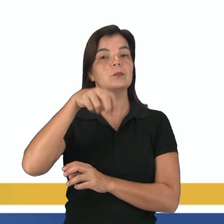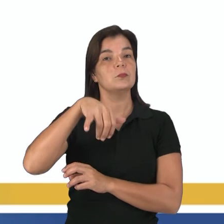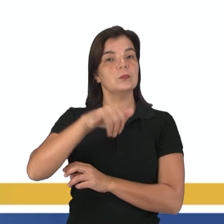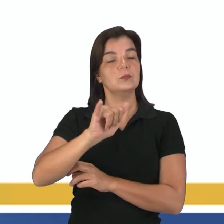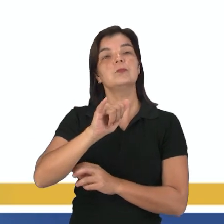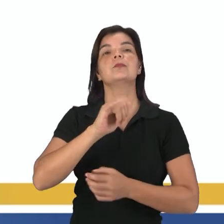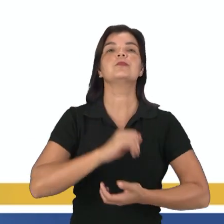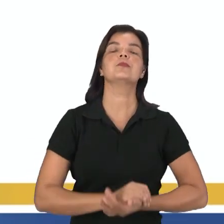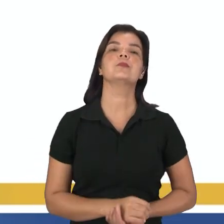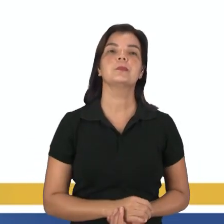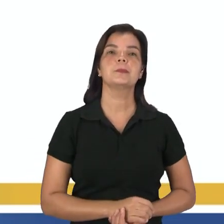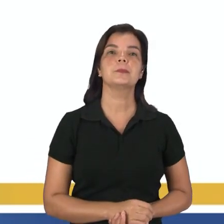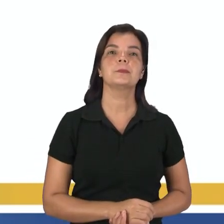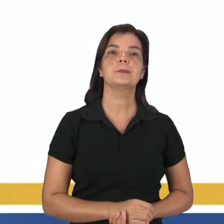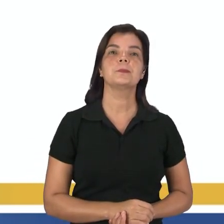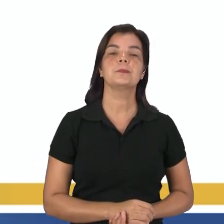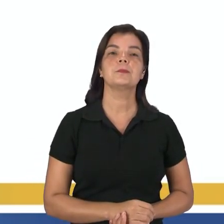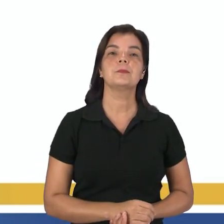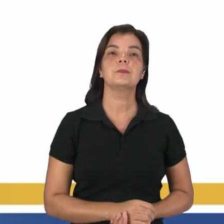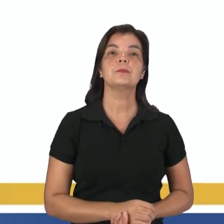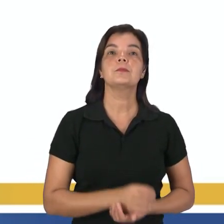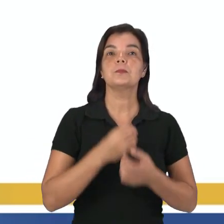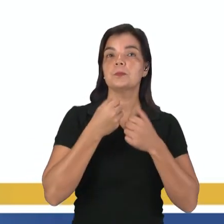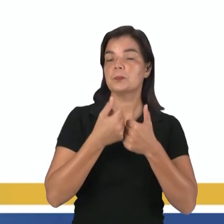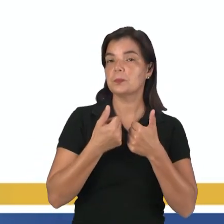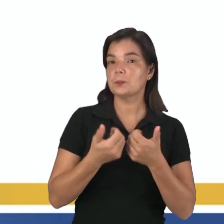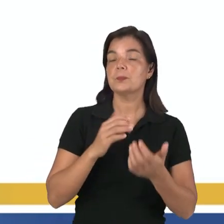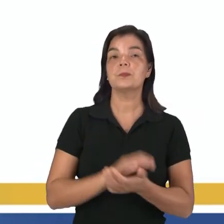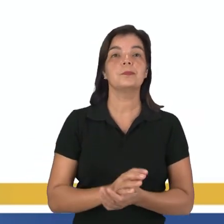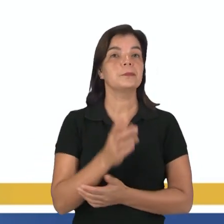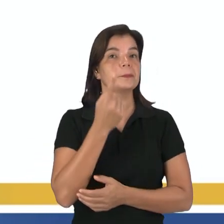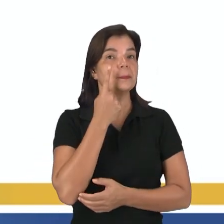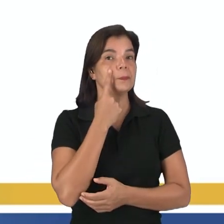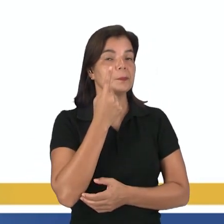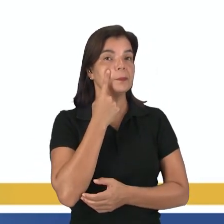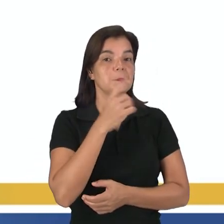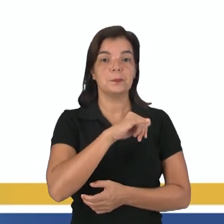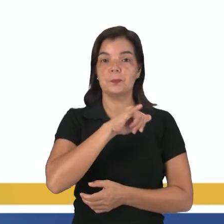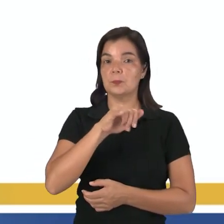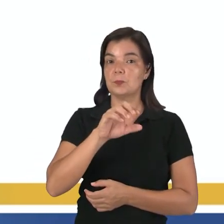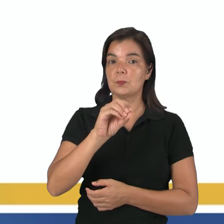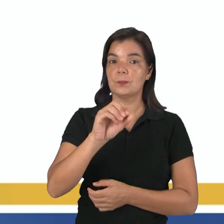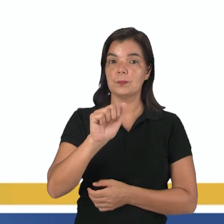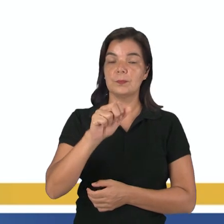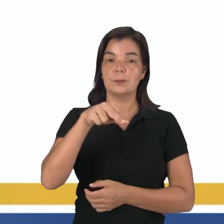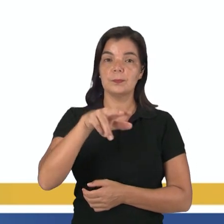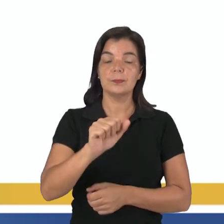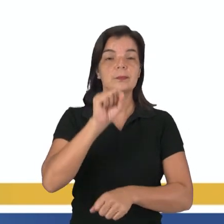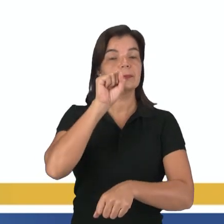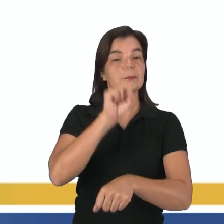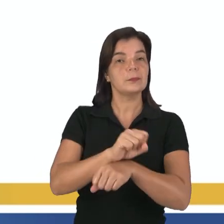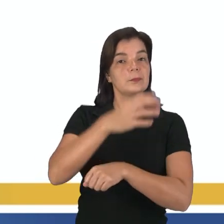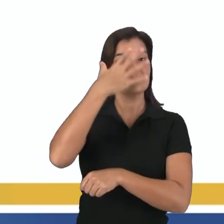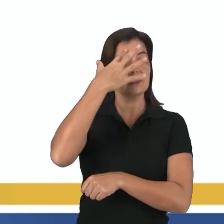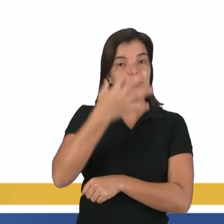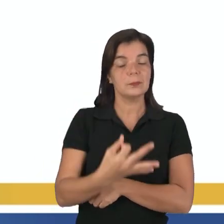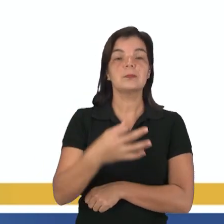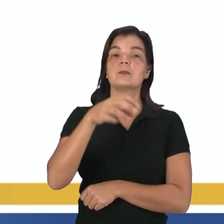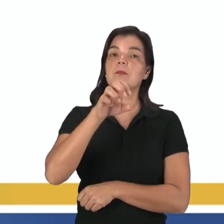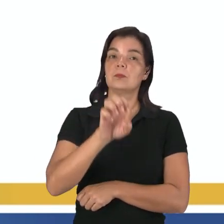X e três no eixo Y certo muito bem então Observe aí que Joana parou exatamente